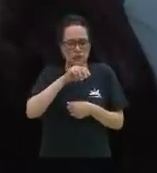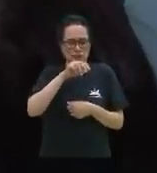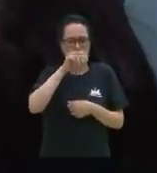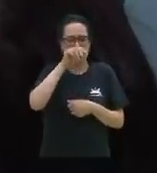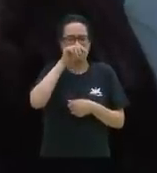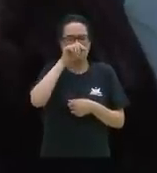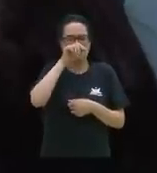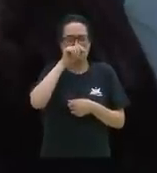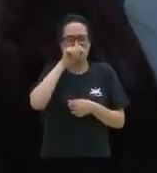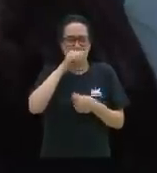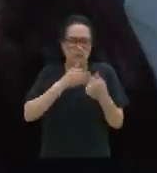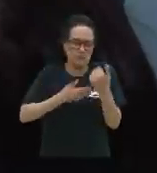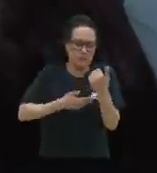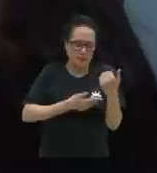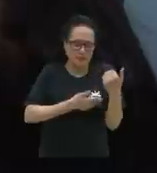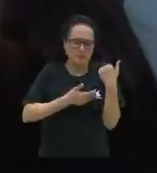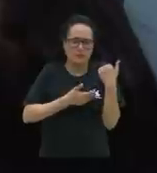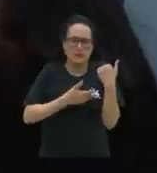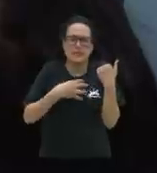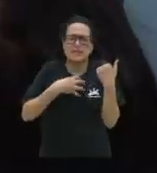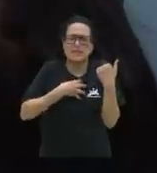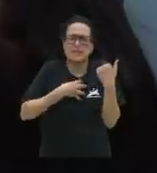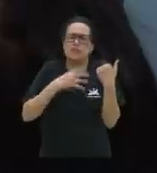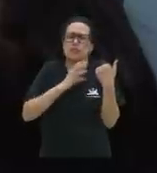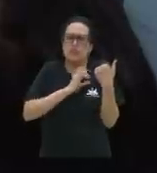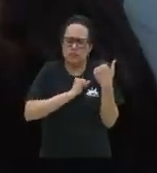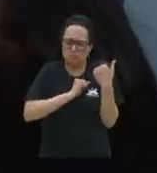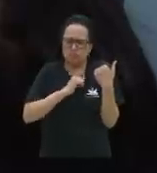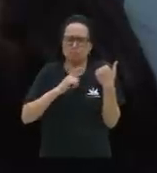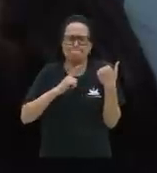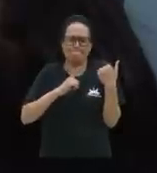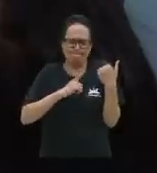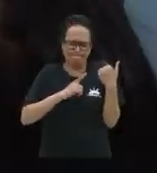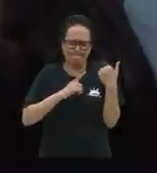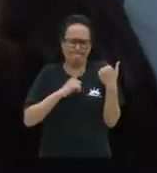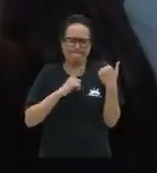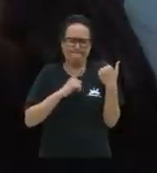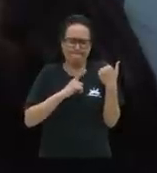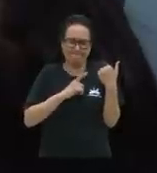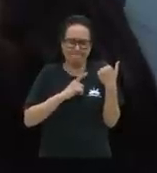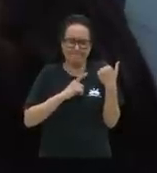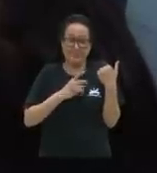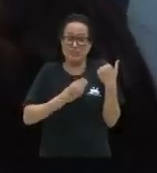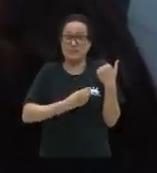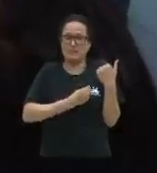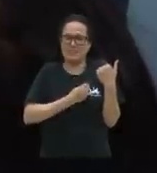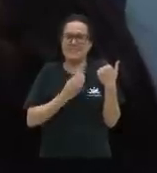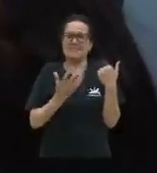precisava sentir-se amada, para querer viver.